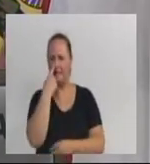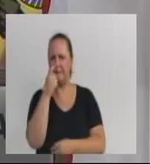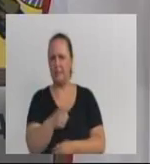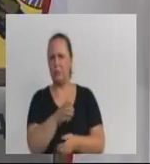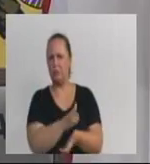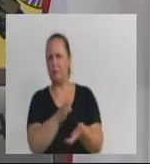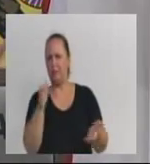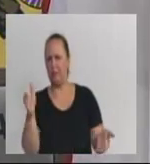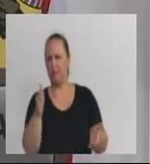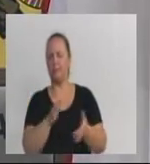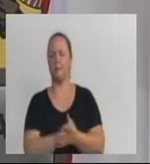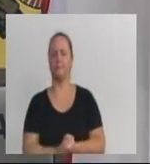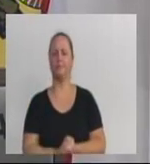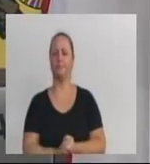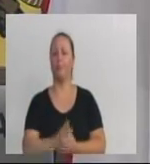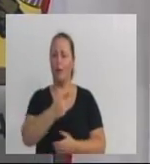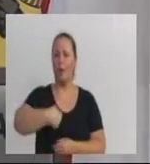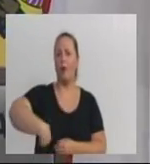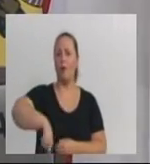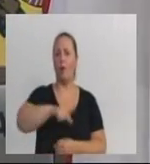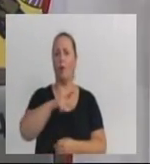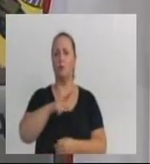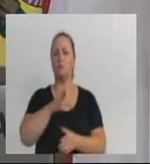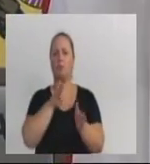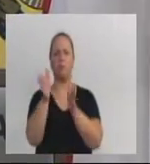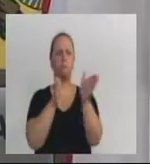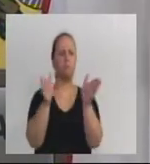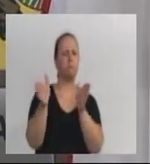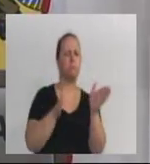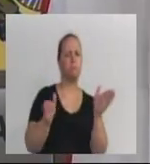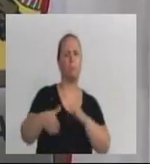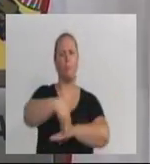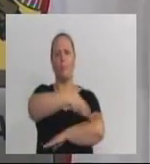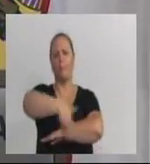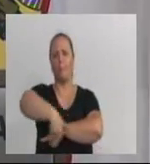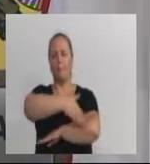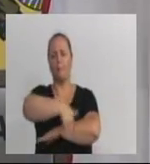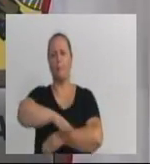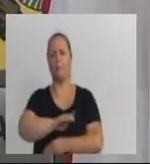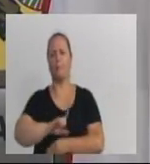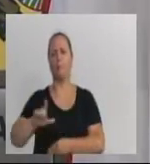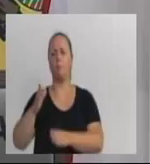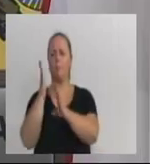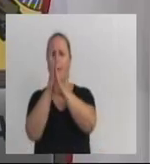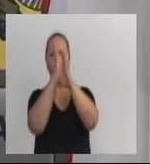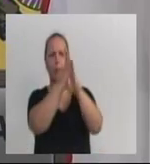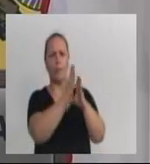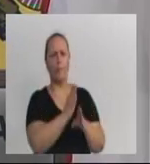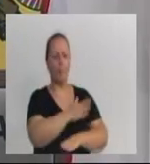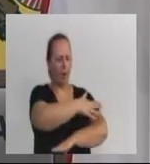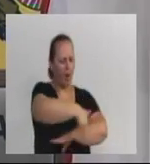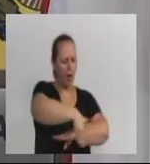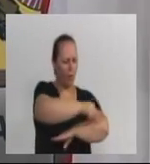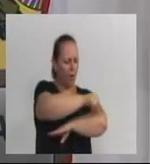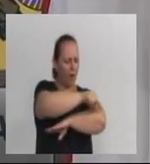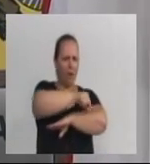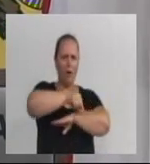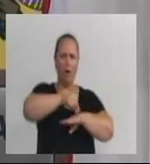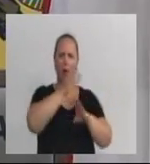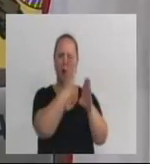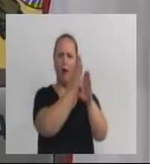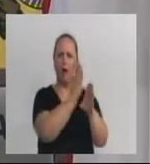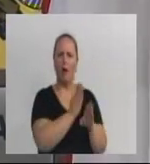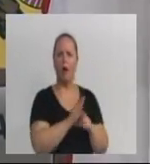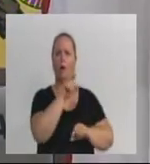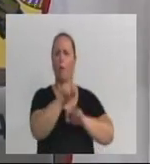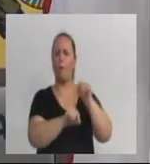circulamos pelas ruas de Blumenau, é comum nós encontrarmos à beira das ruas